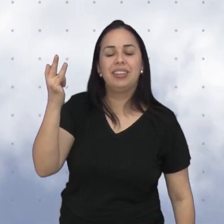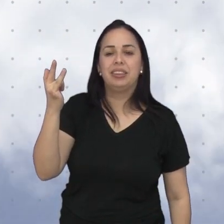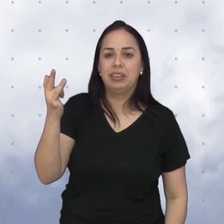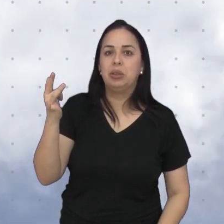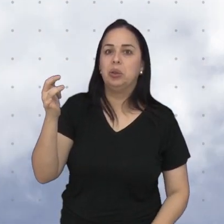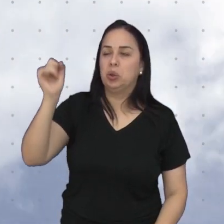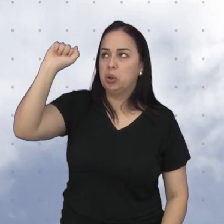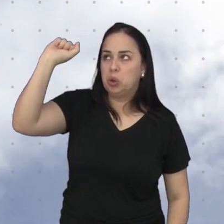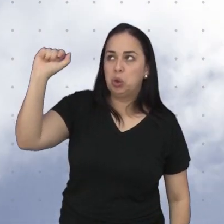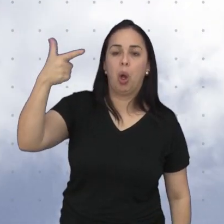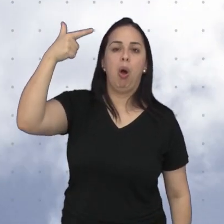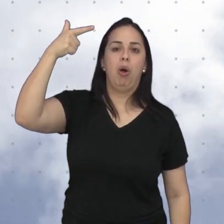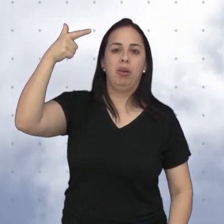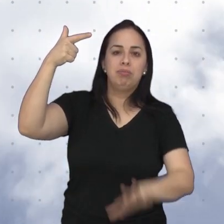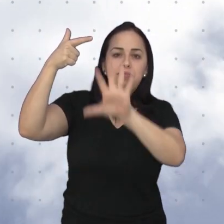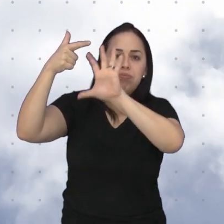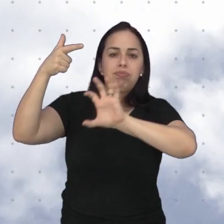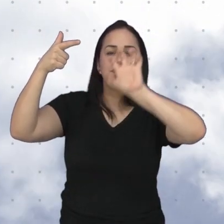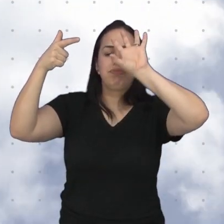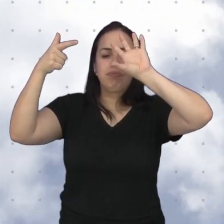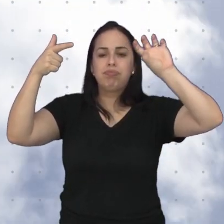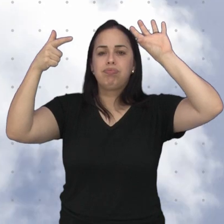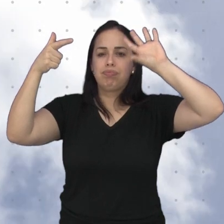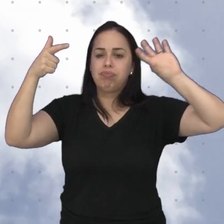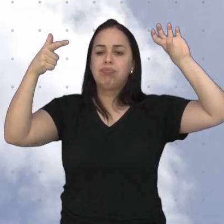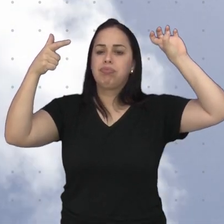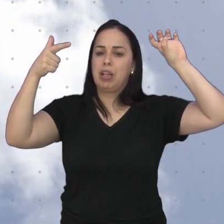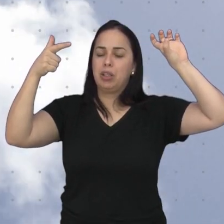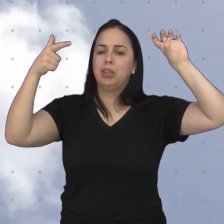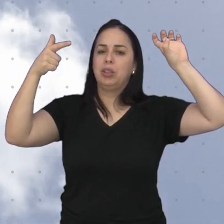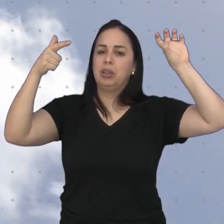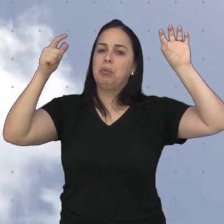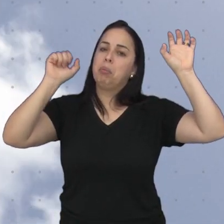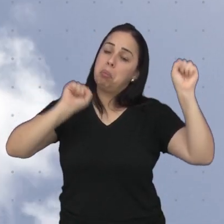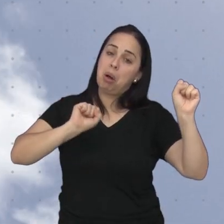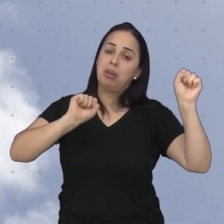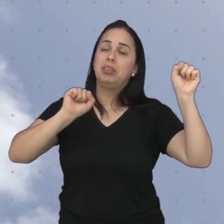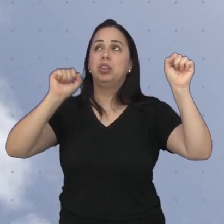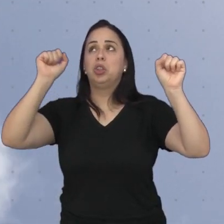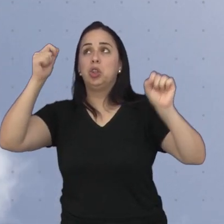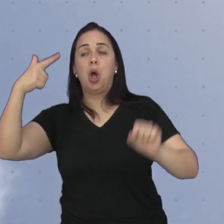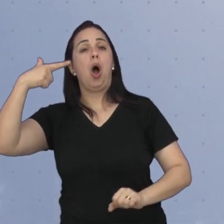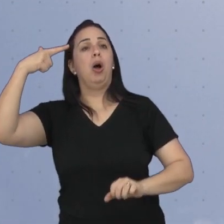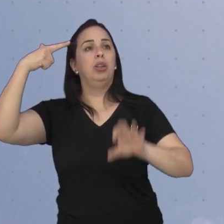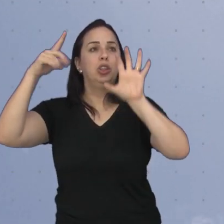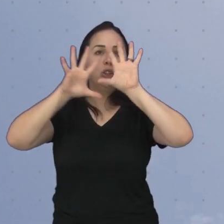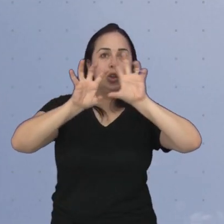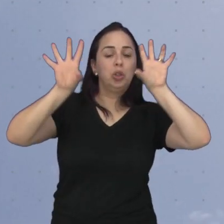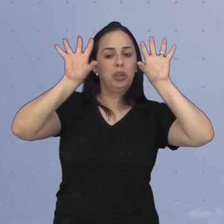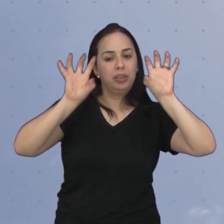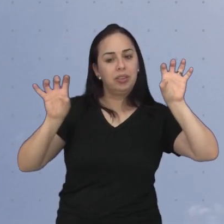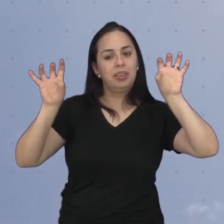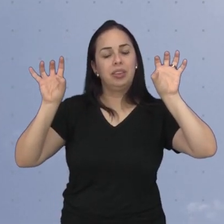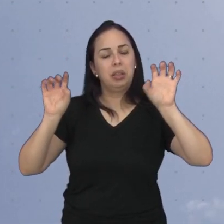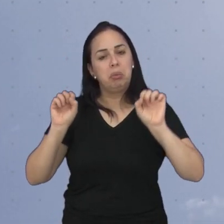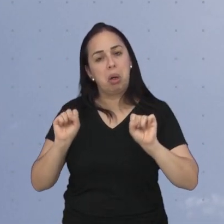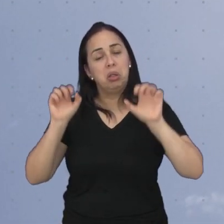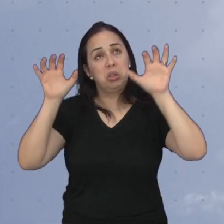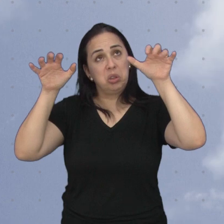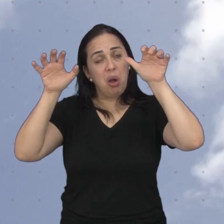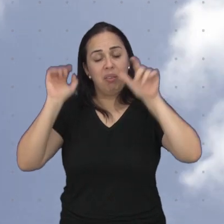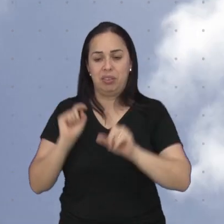rins para outro indivíduo sem prejuízo da sua função renal. Então, ele funciona bem com um rim só. Por isso, existem mais